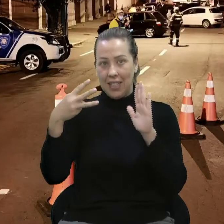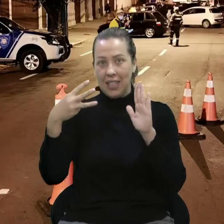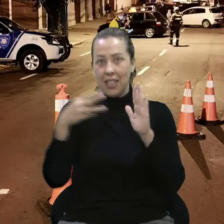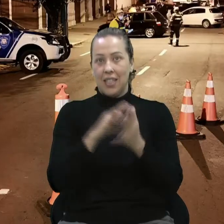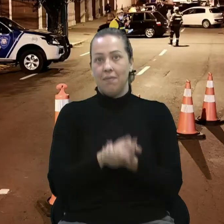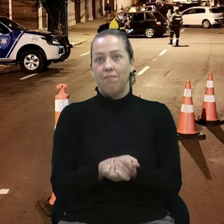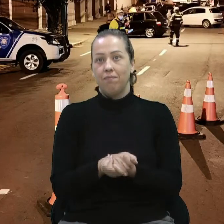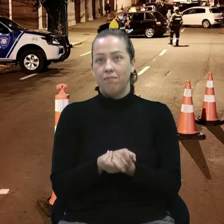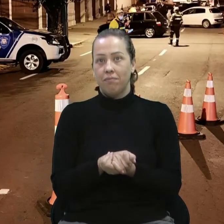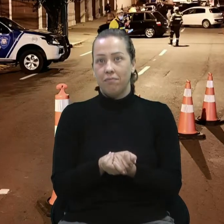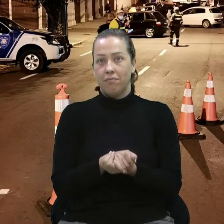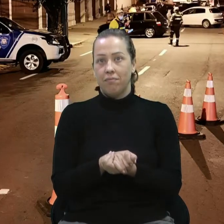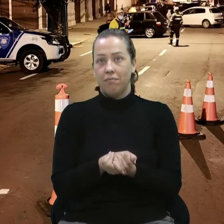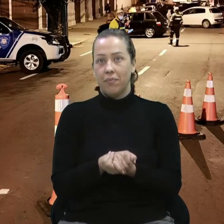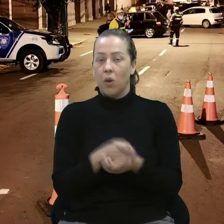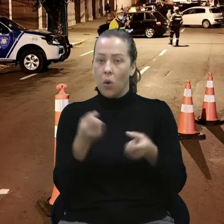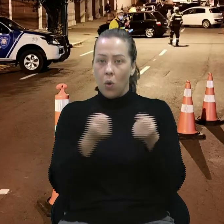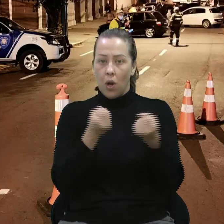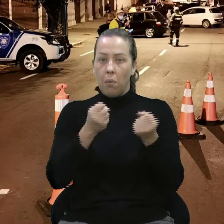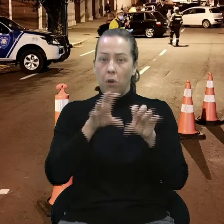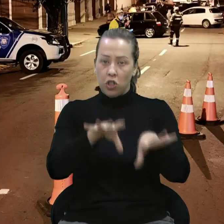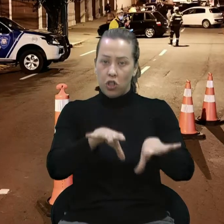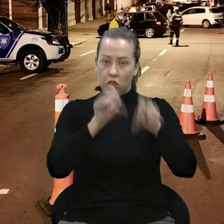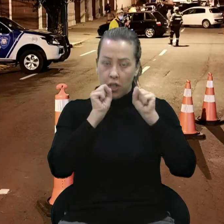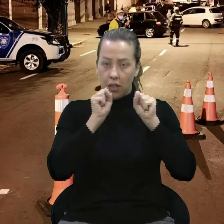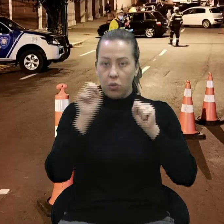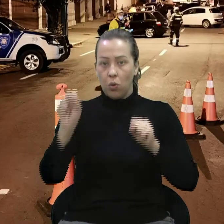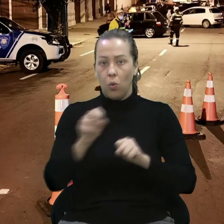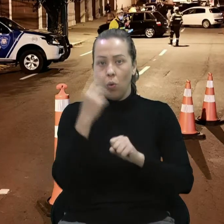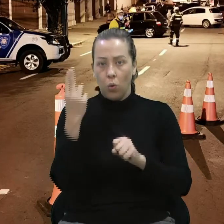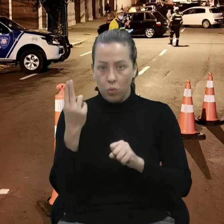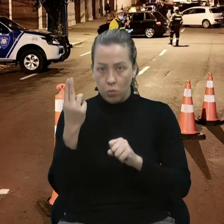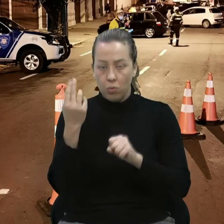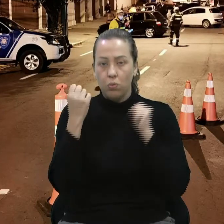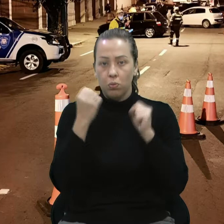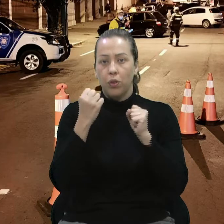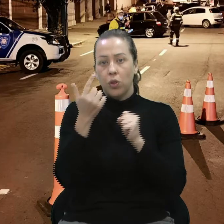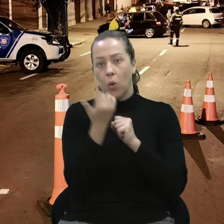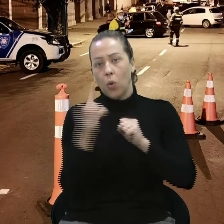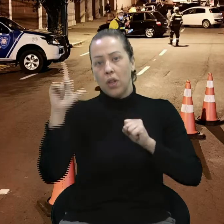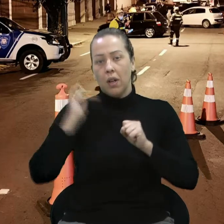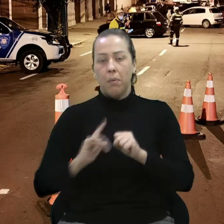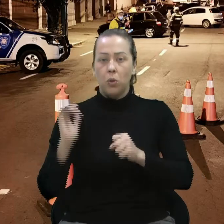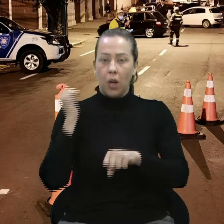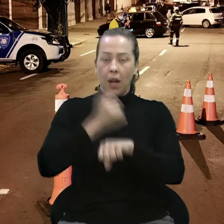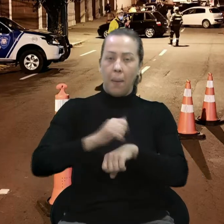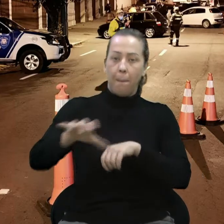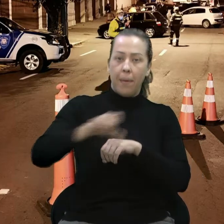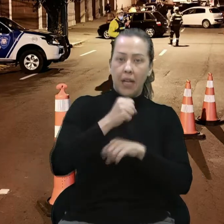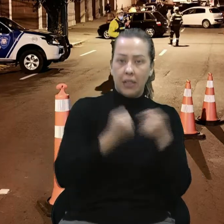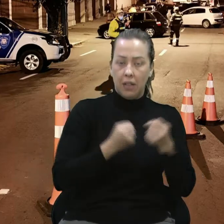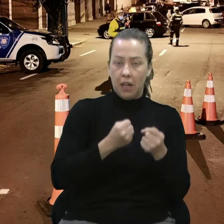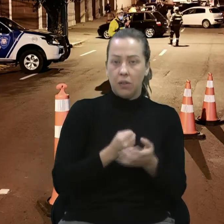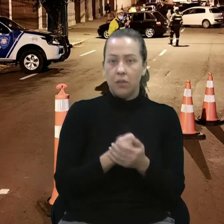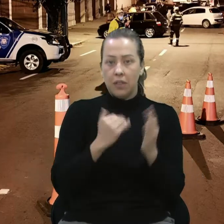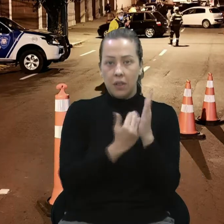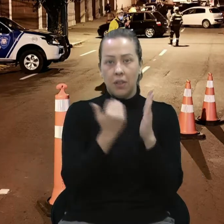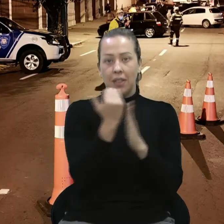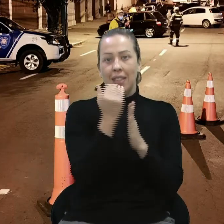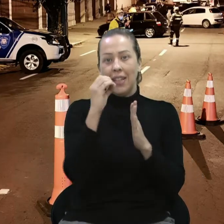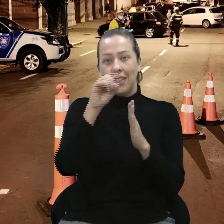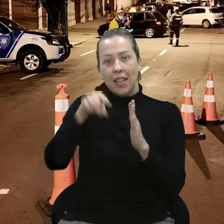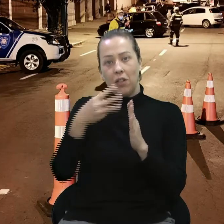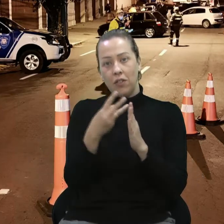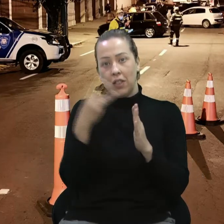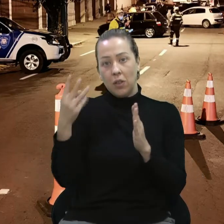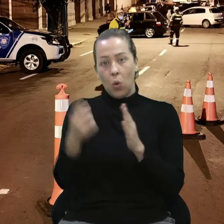né, o veículo pode ser removido ou... pode vir um condutor a retirar o veículo. Então, acima de 0,33 teve